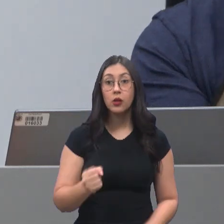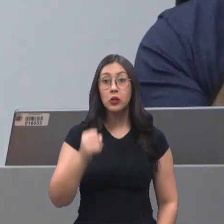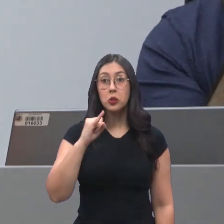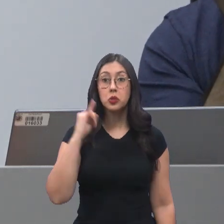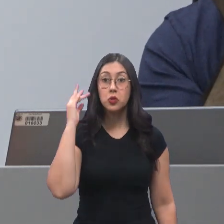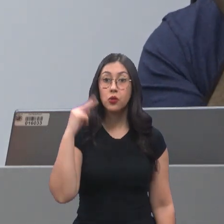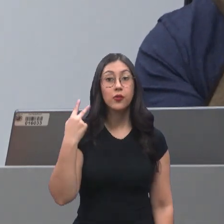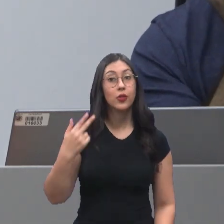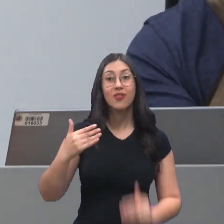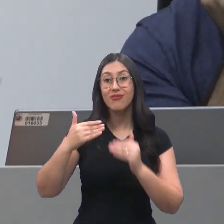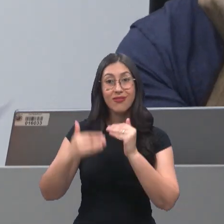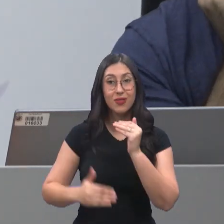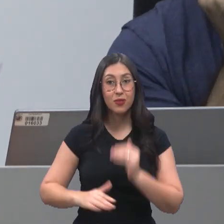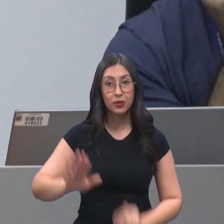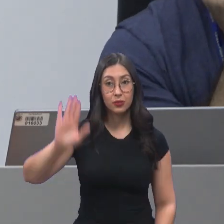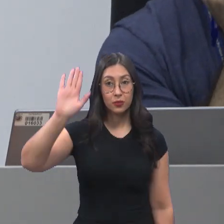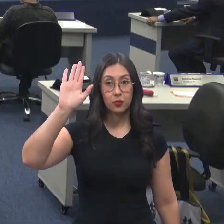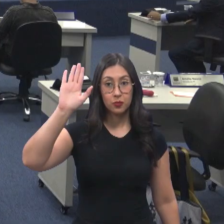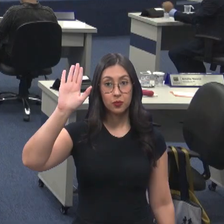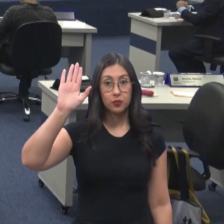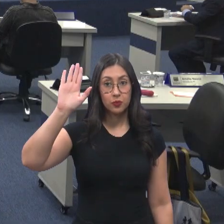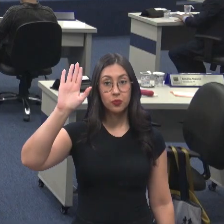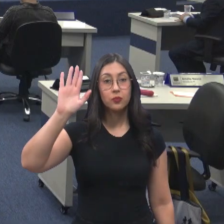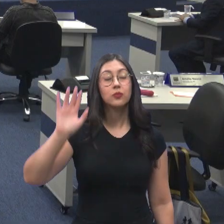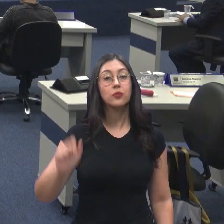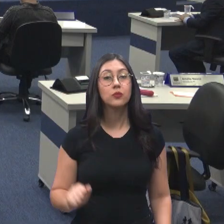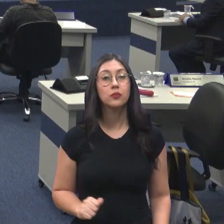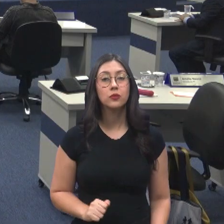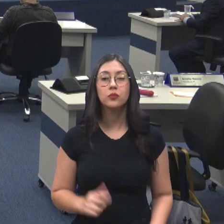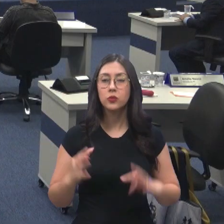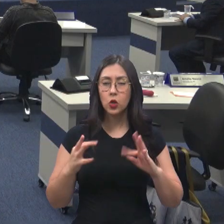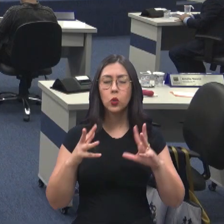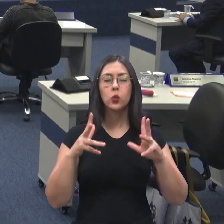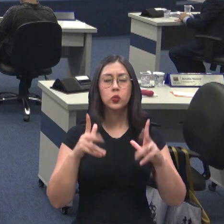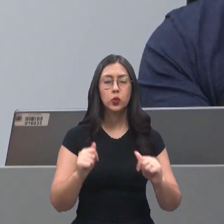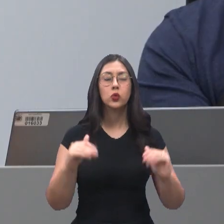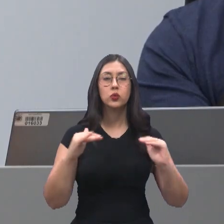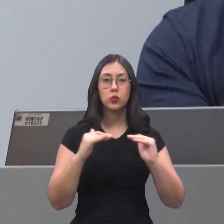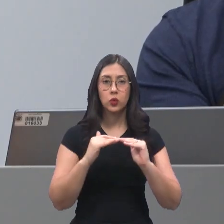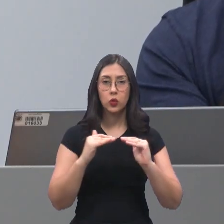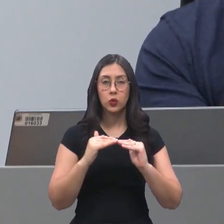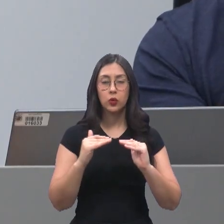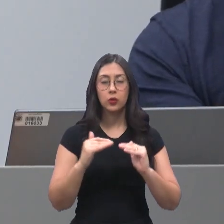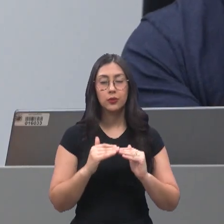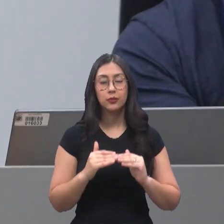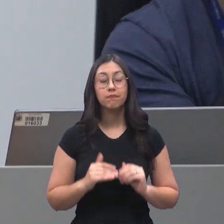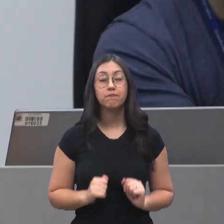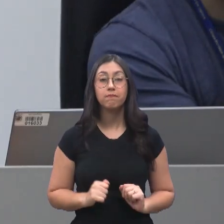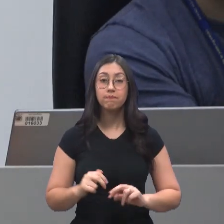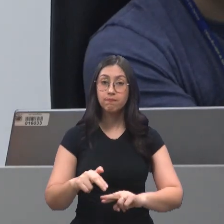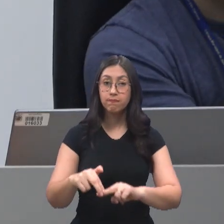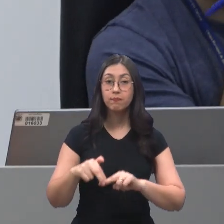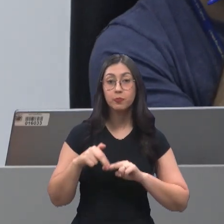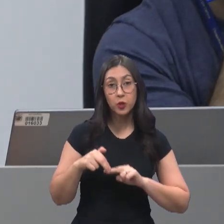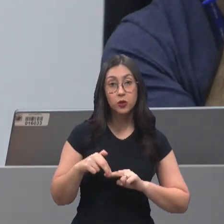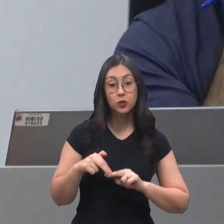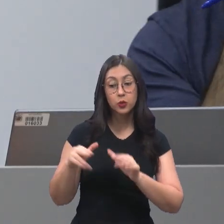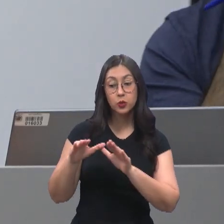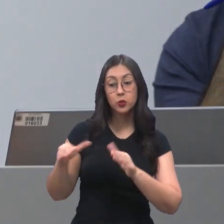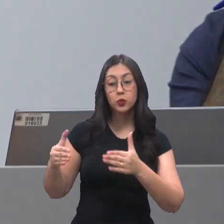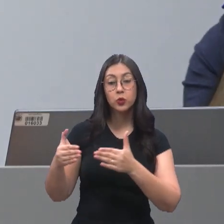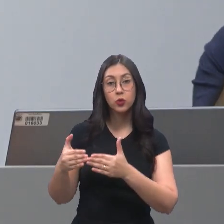estão, os contrários que se manifestem. Nenhum voto contrário. Com nenhum voto contrário, a composição da